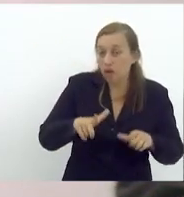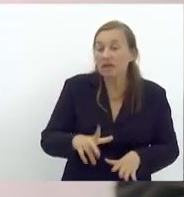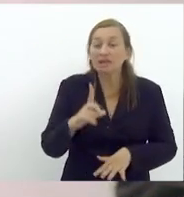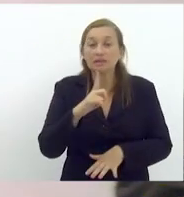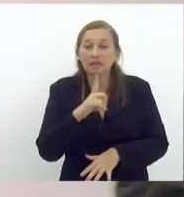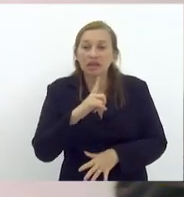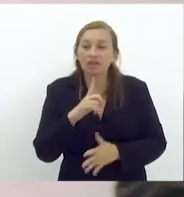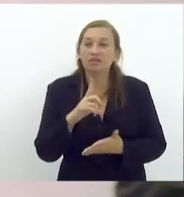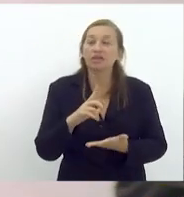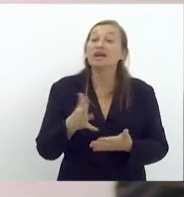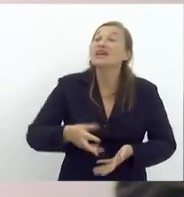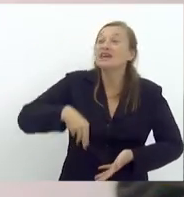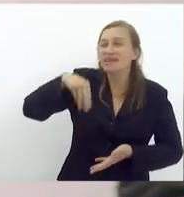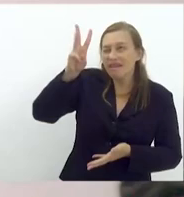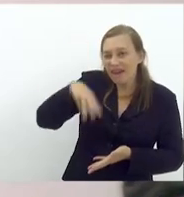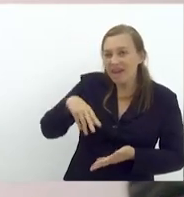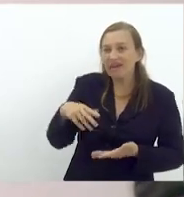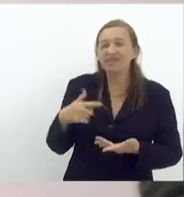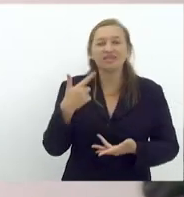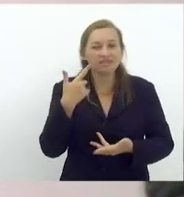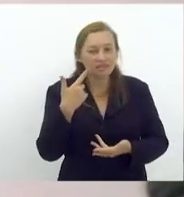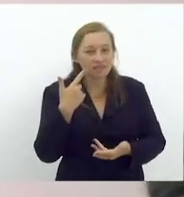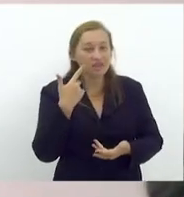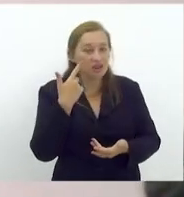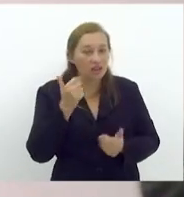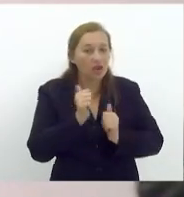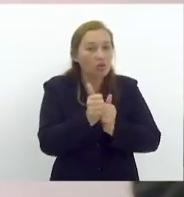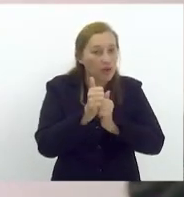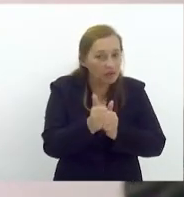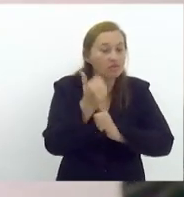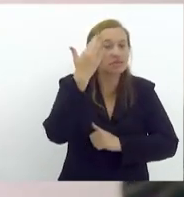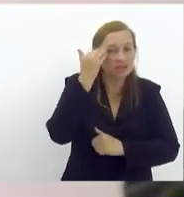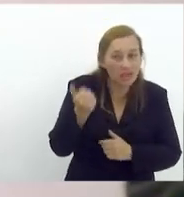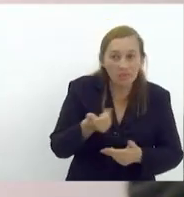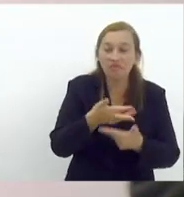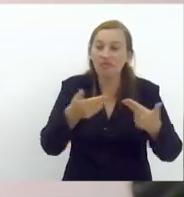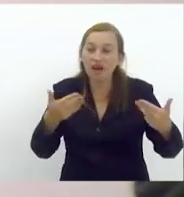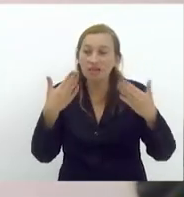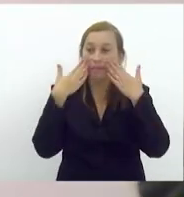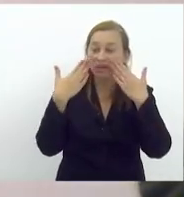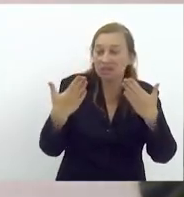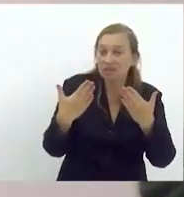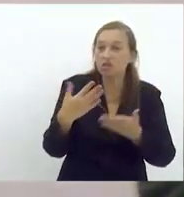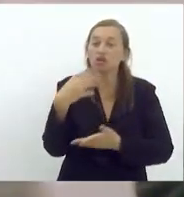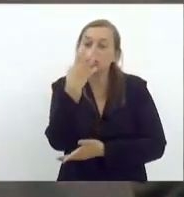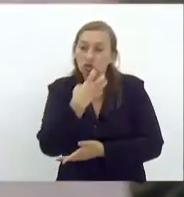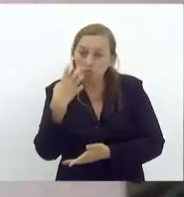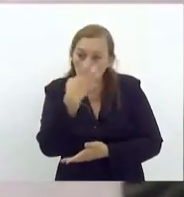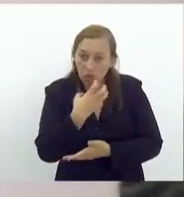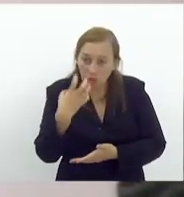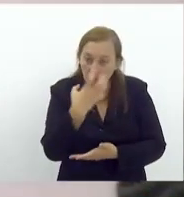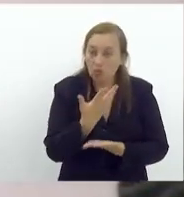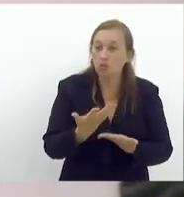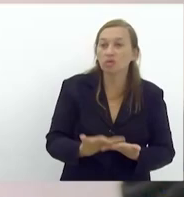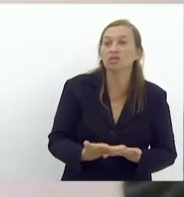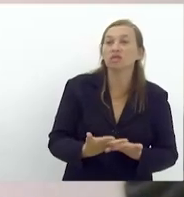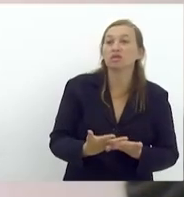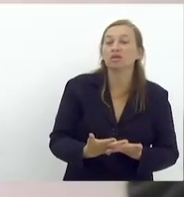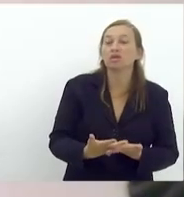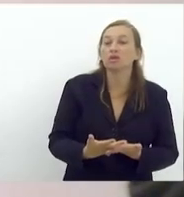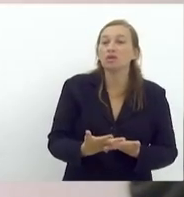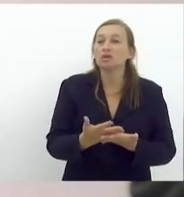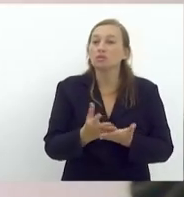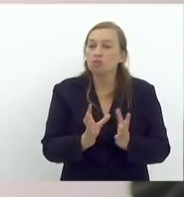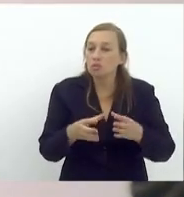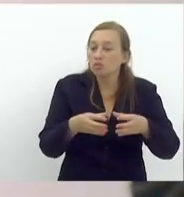tem feito é quem tá ligada que sabe a gente tem feito várias apresentações de músicas de preferência para uma galera que que tá